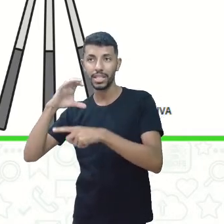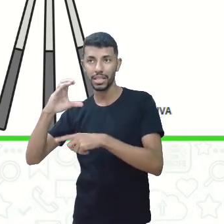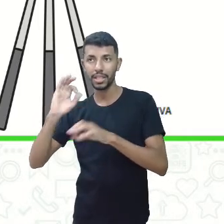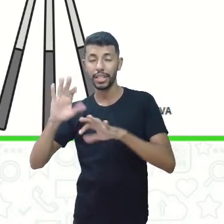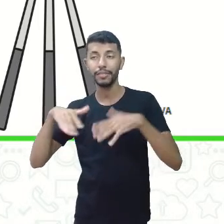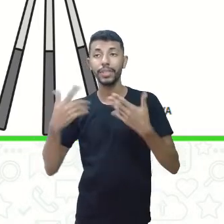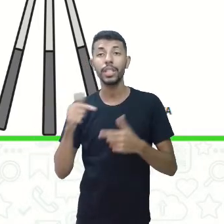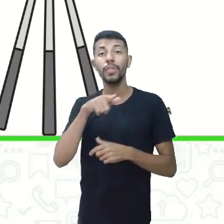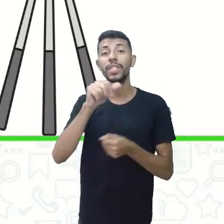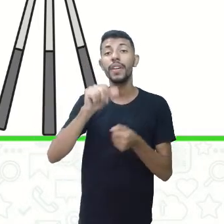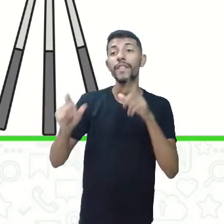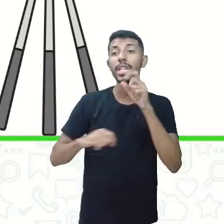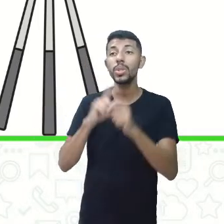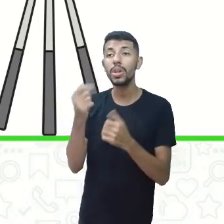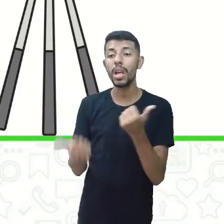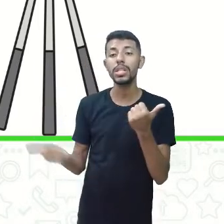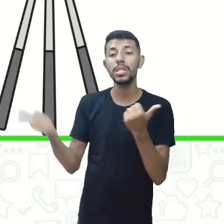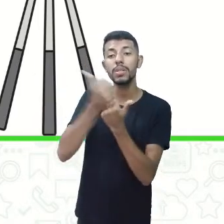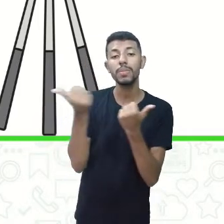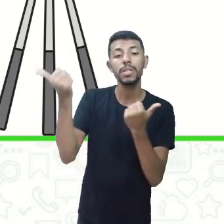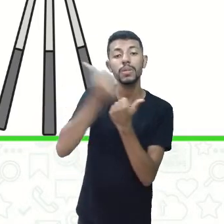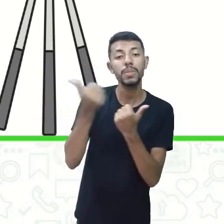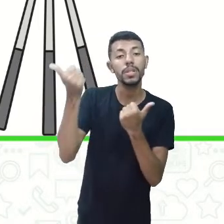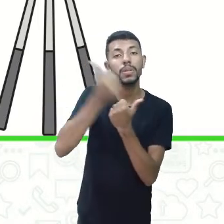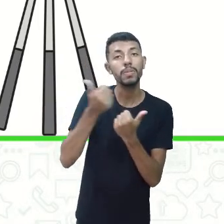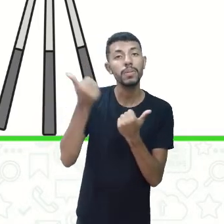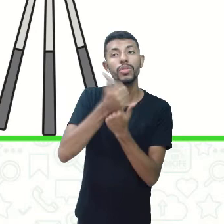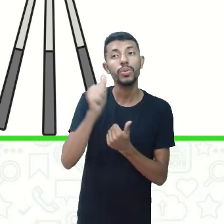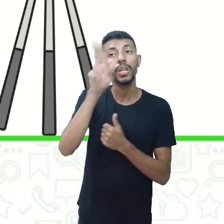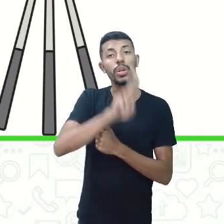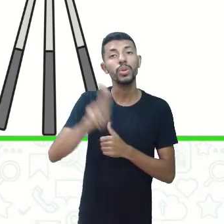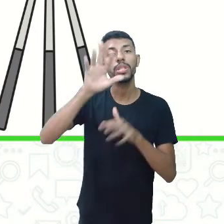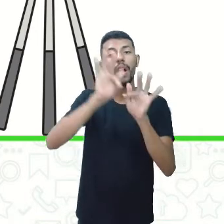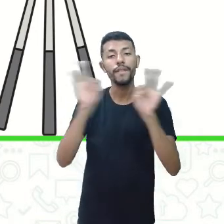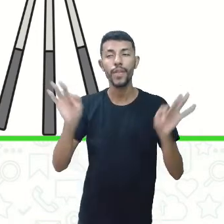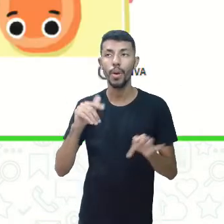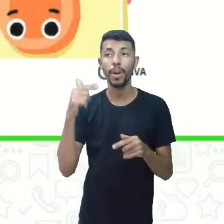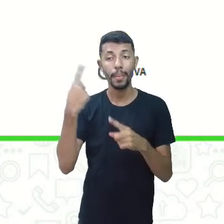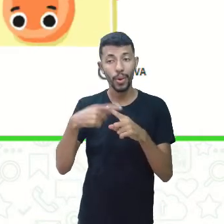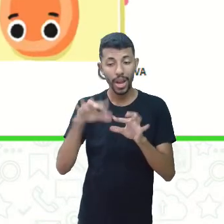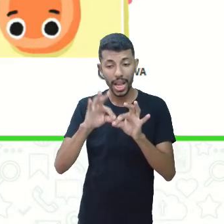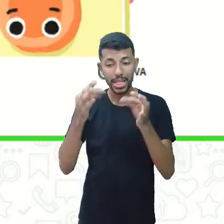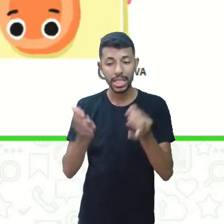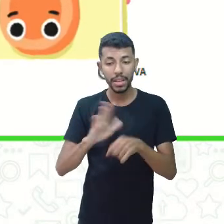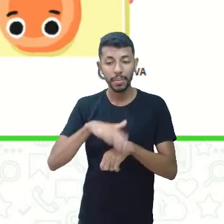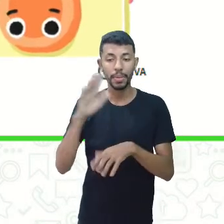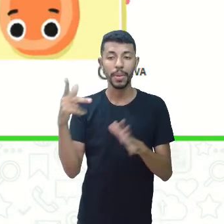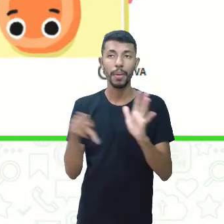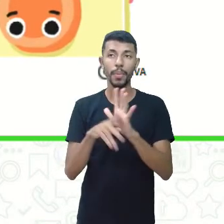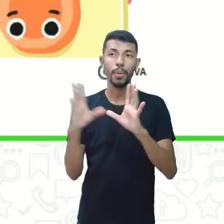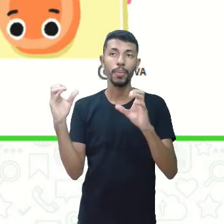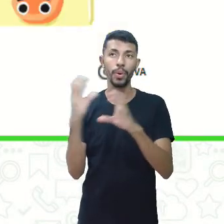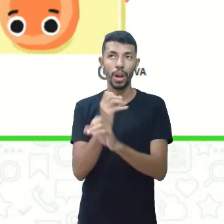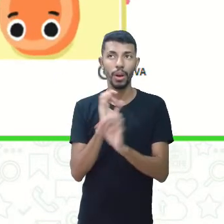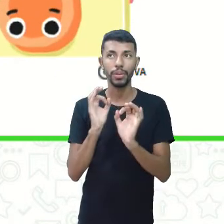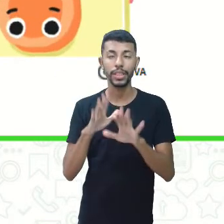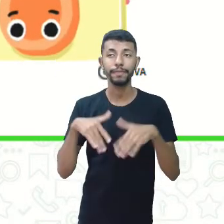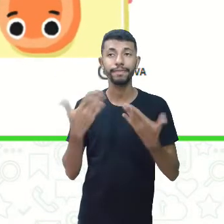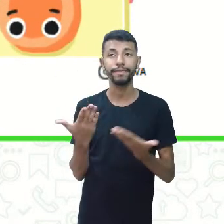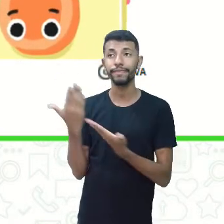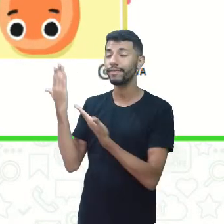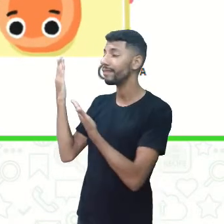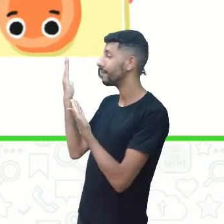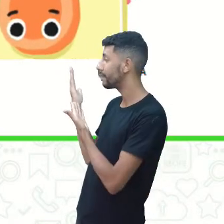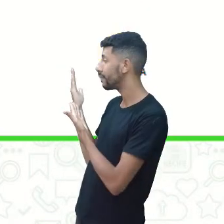a substituir e usar essa fórmula, porque vai simplificar para você nos cálculos, tá certo? E aí eu coloquei